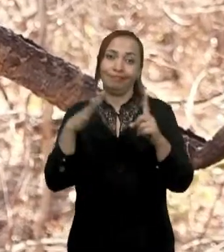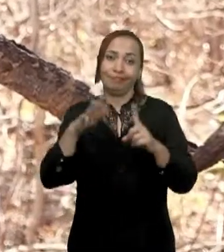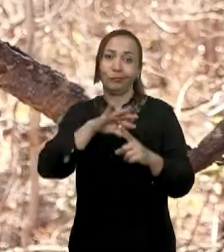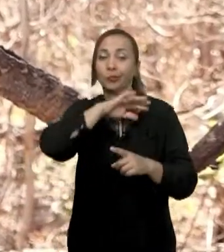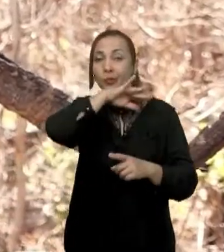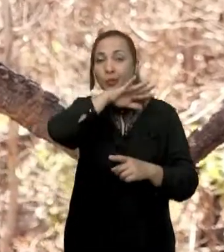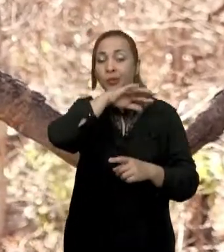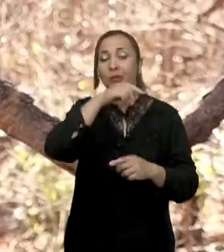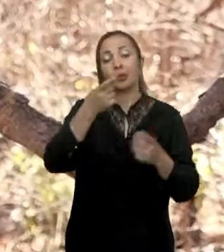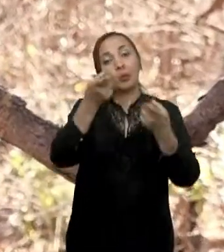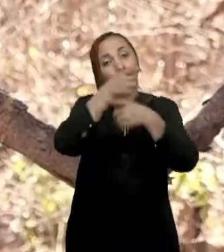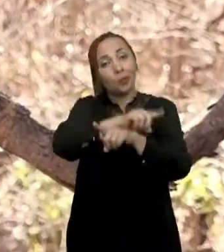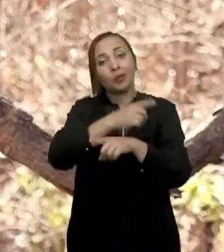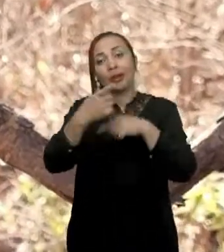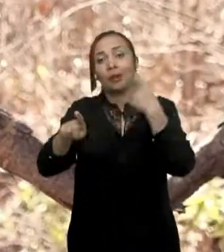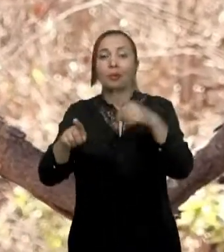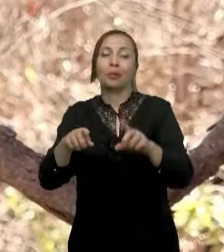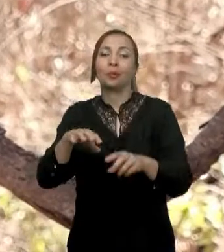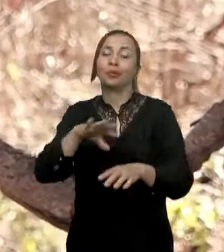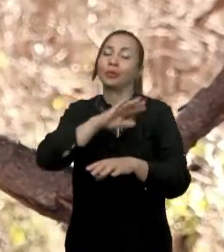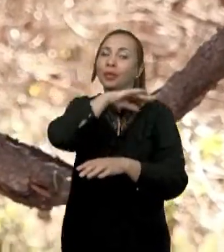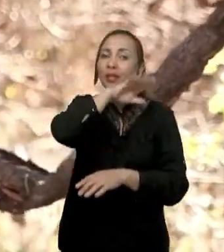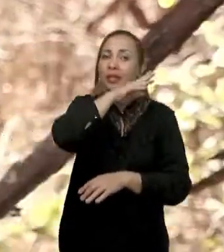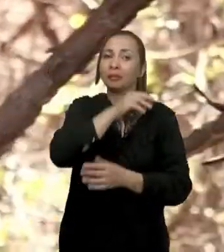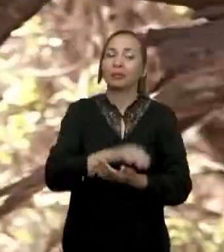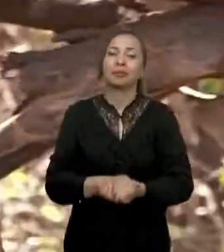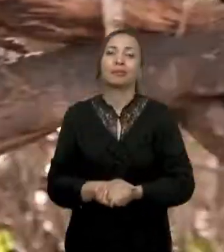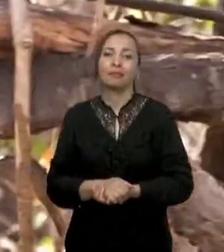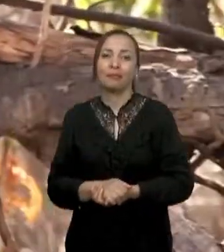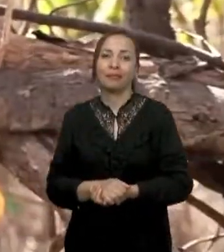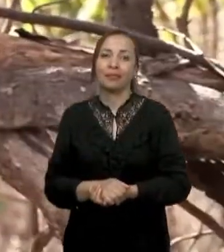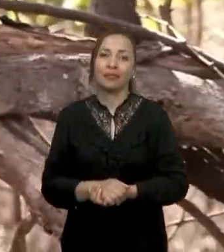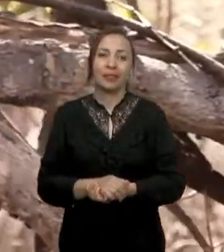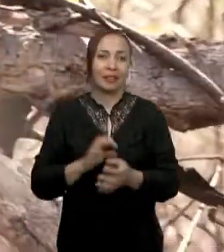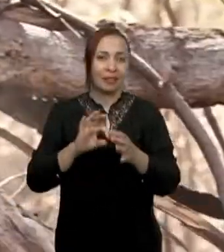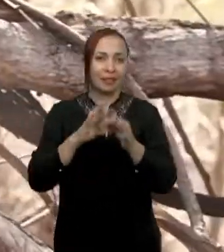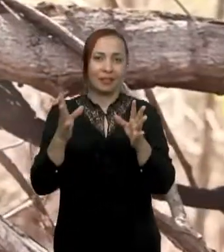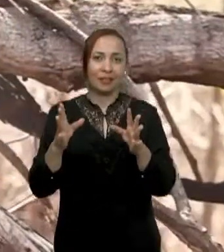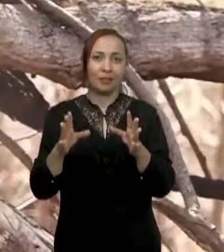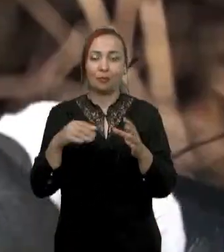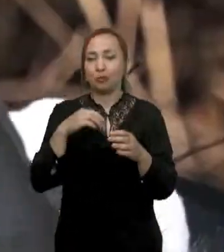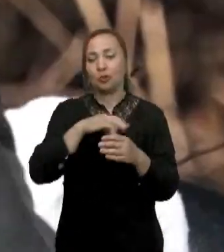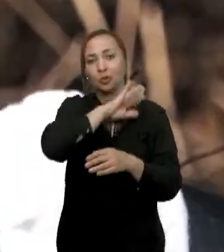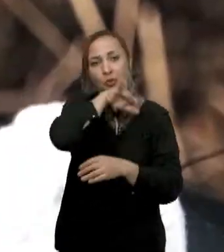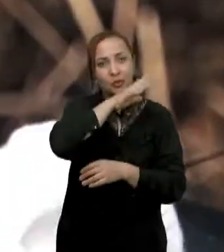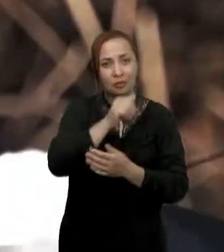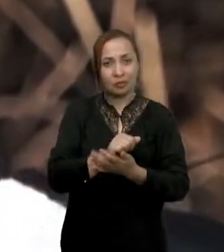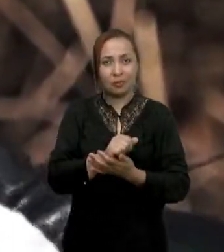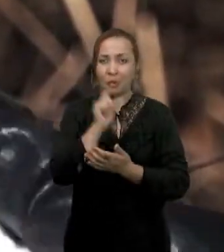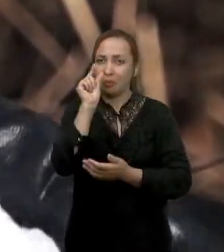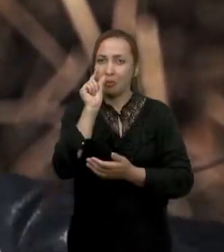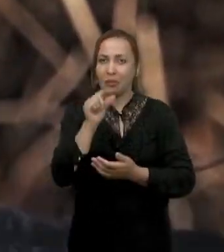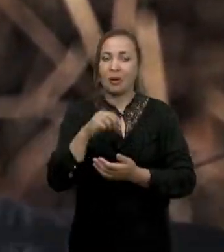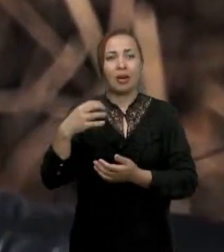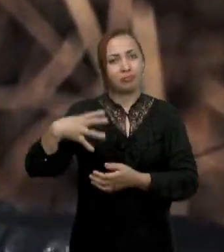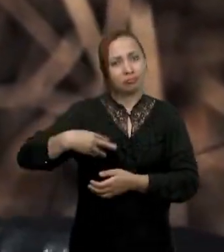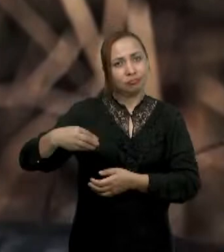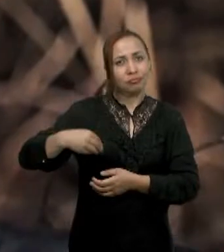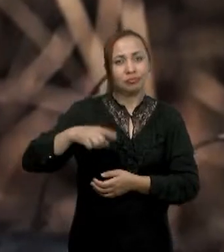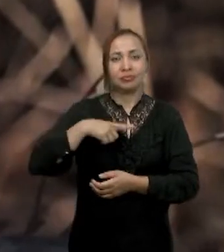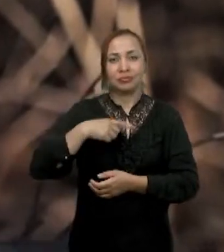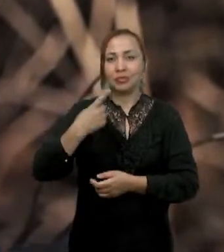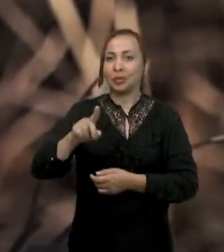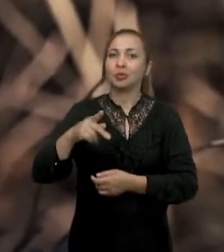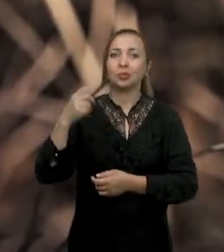interferir negativamente com a vida de outras espécies endêmicas da nossa região. Independente da espécie, esses pequenos mamíferos têm a